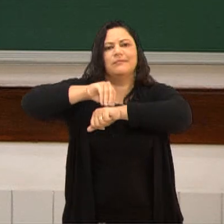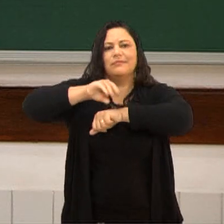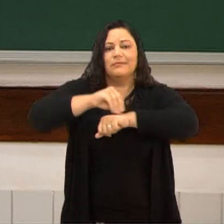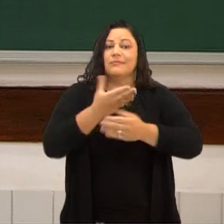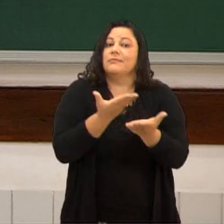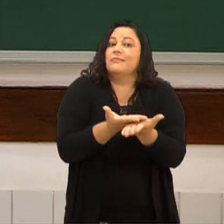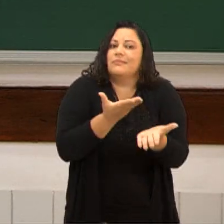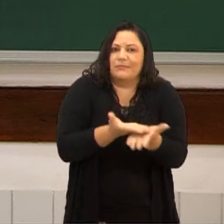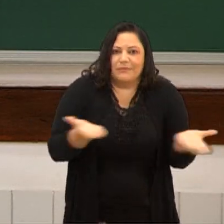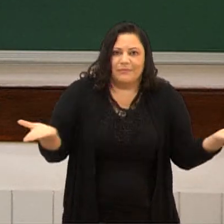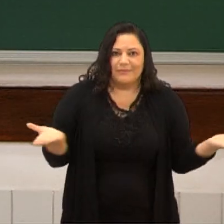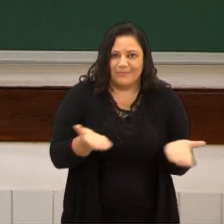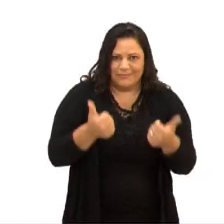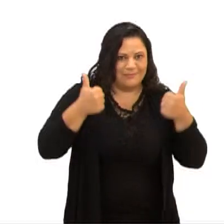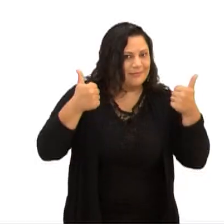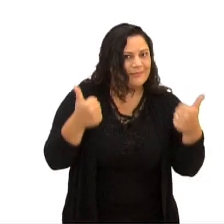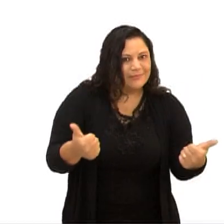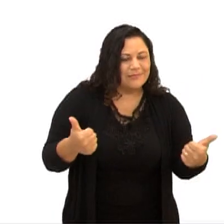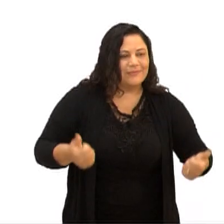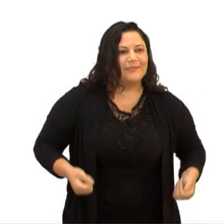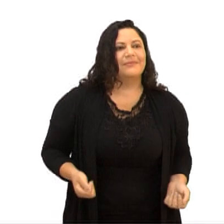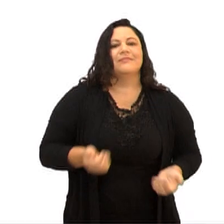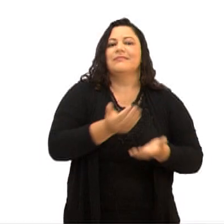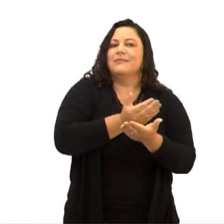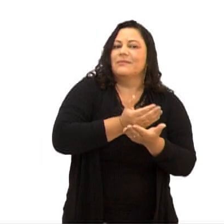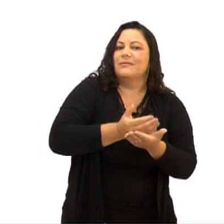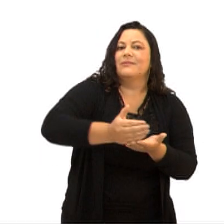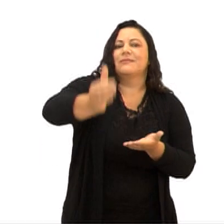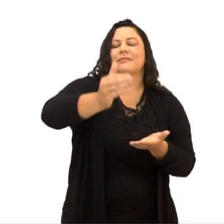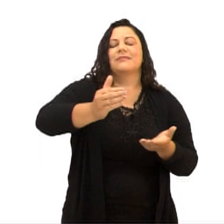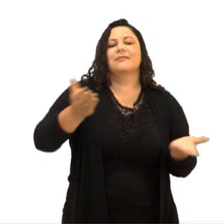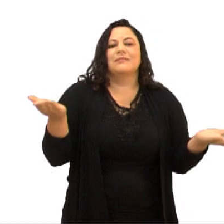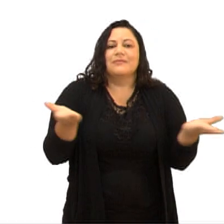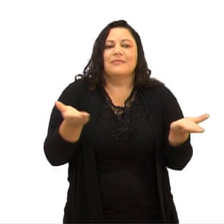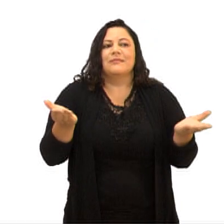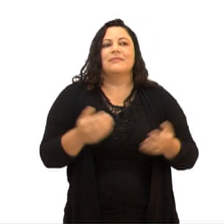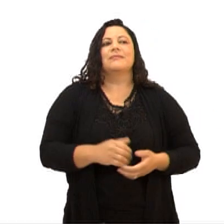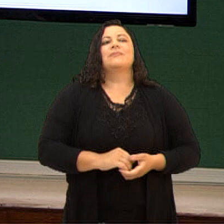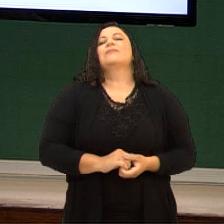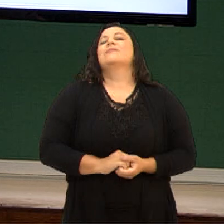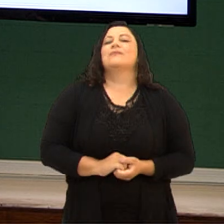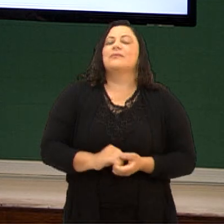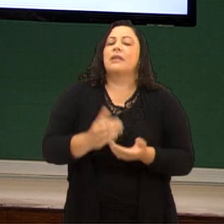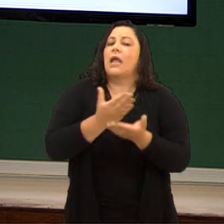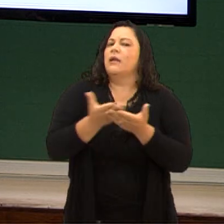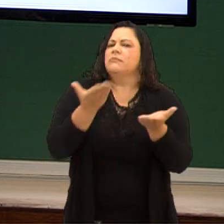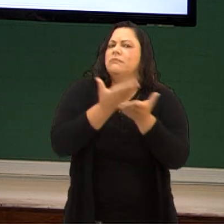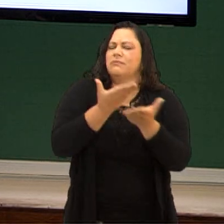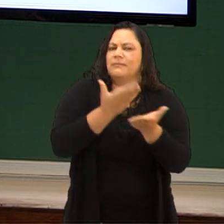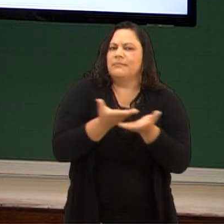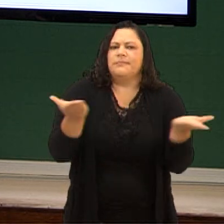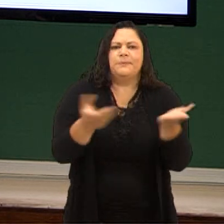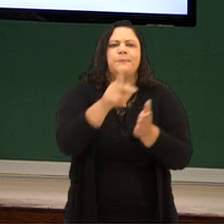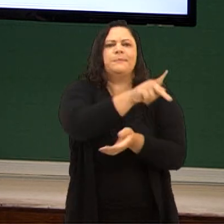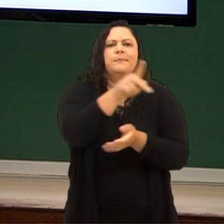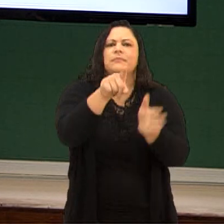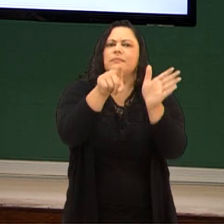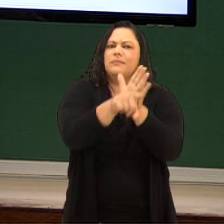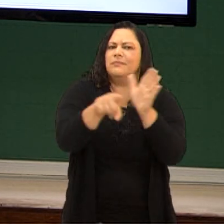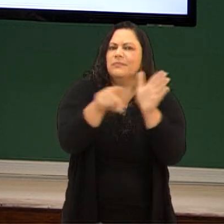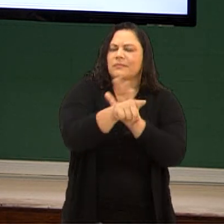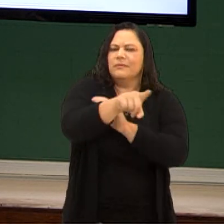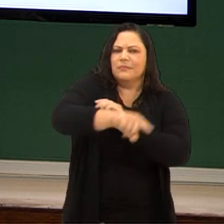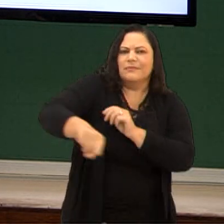hoje, tudo bem? Então, para começarmos, para iniciarmos nossa aula, a professora vai perguntar para vocês o